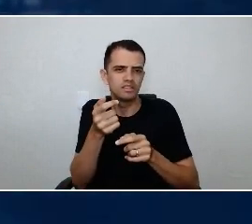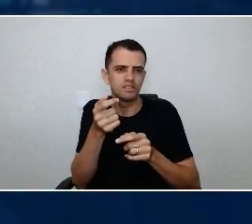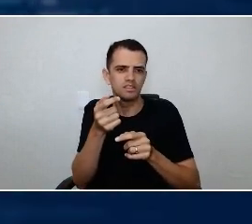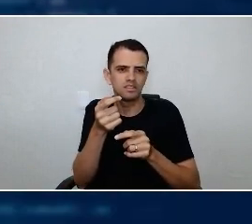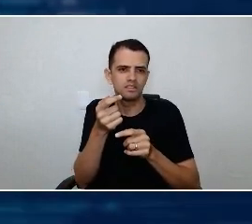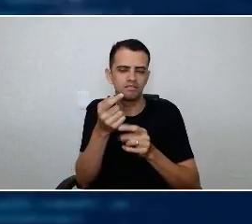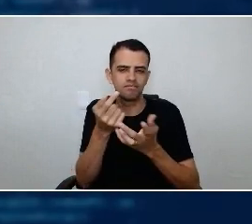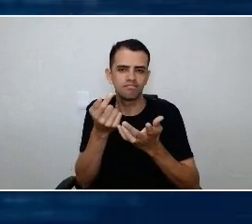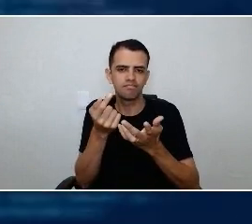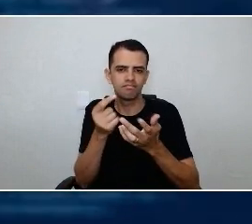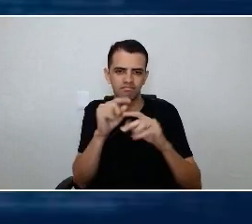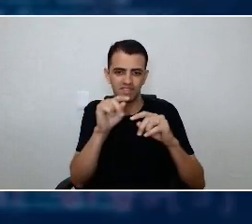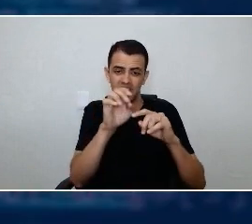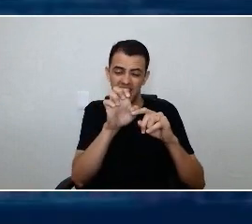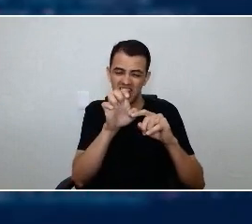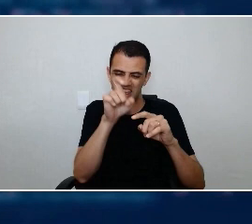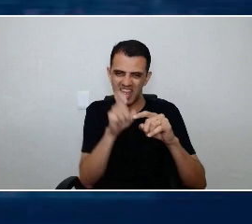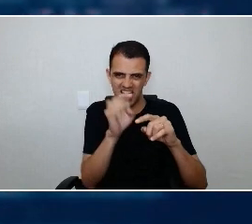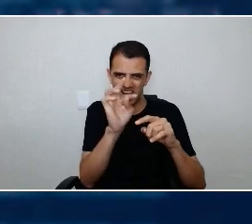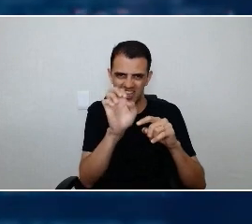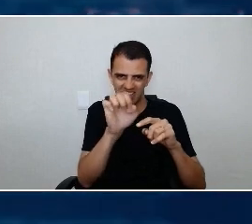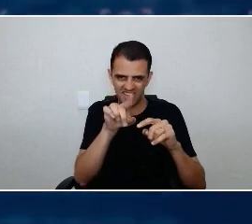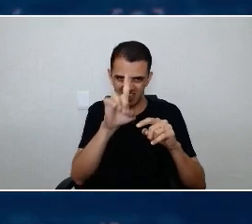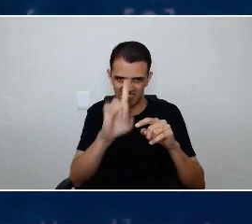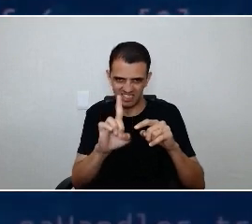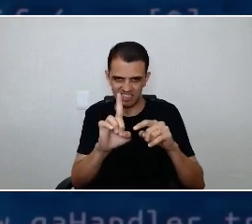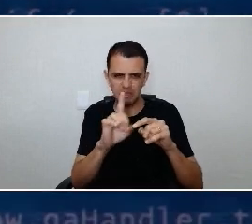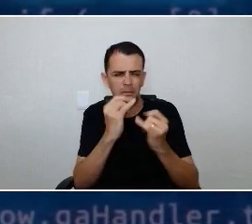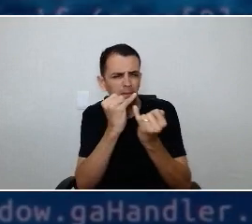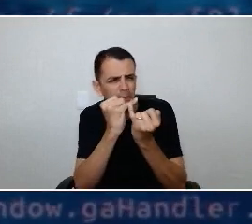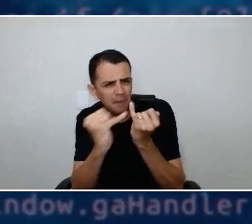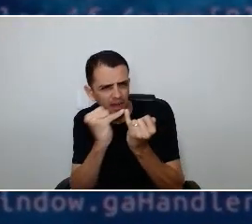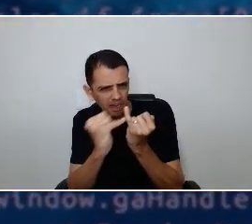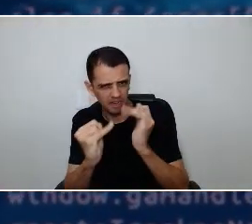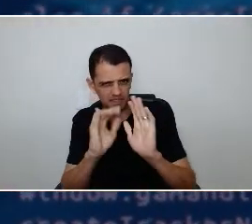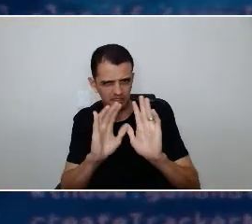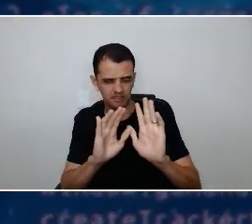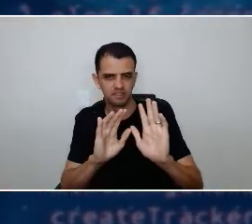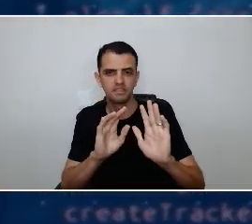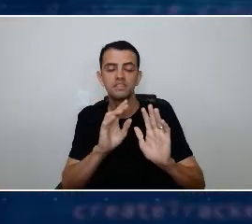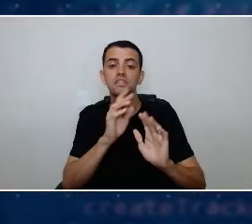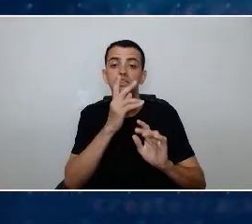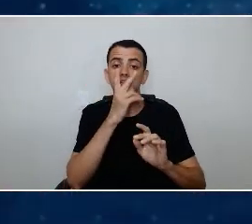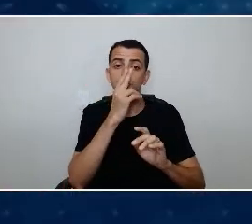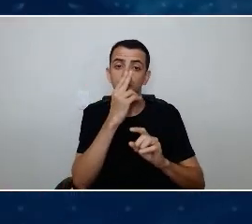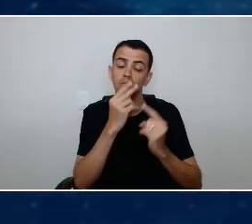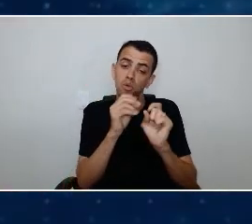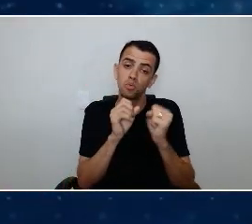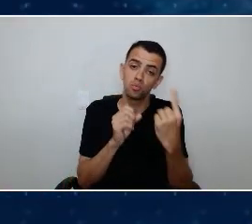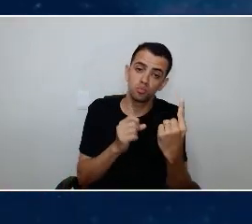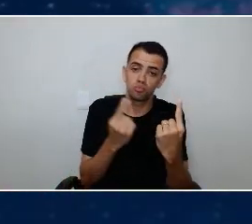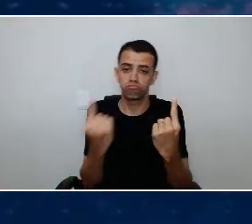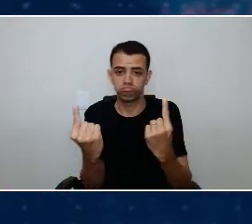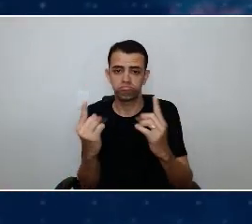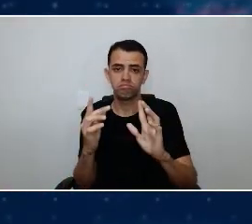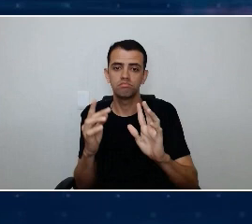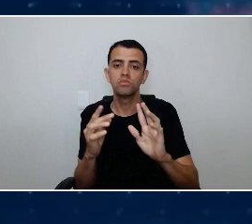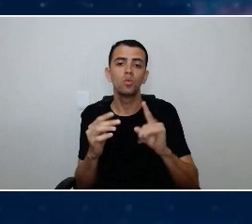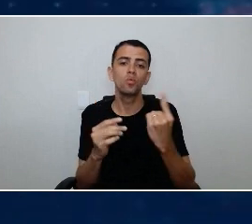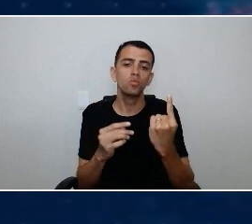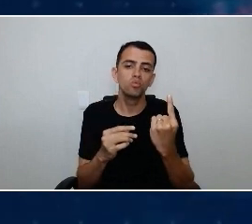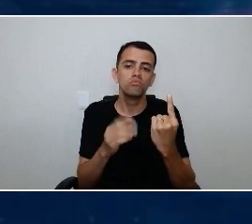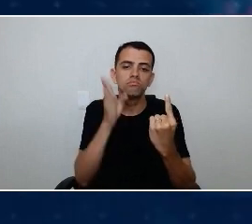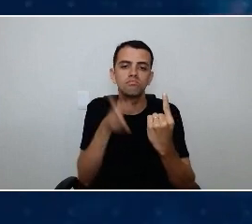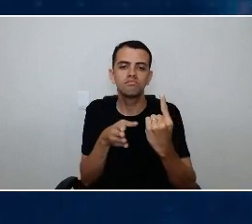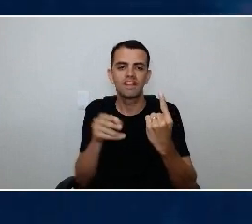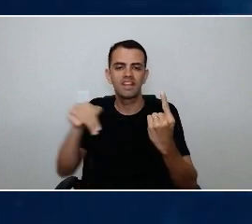extended mas ele ele pode ser um para um um para n também ali no caso por exemplo os